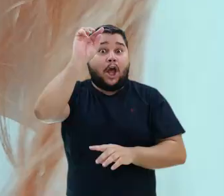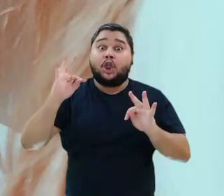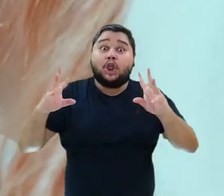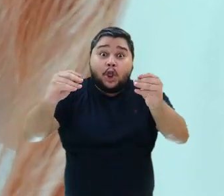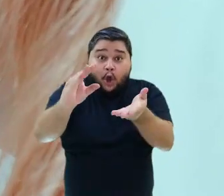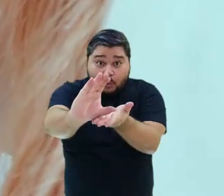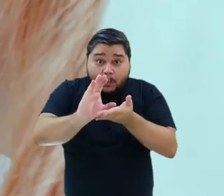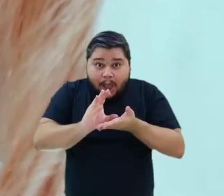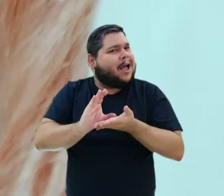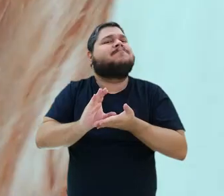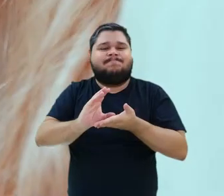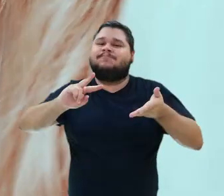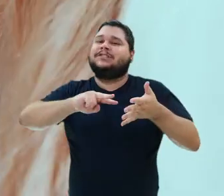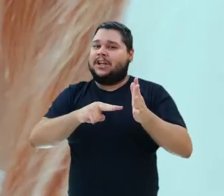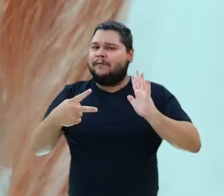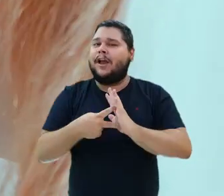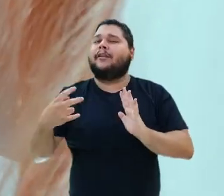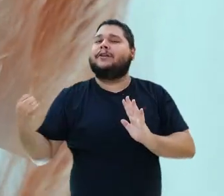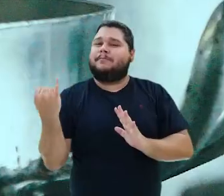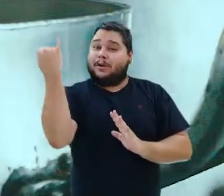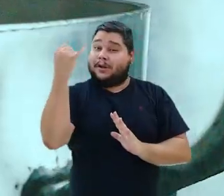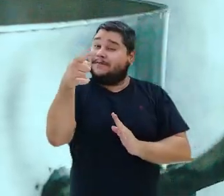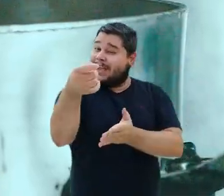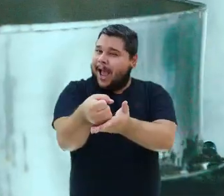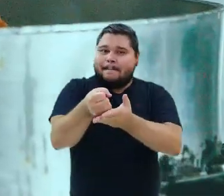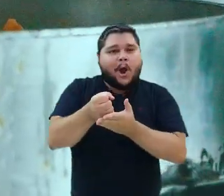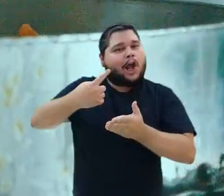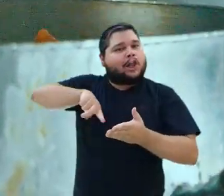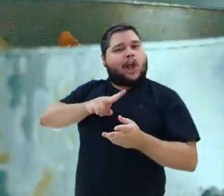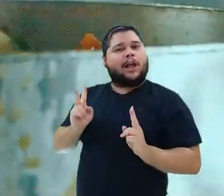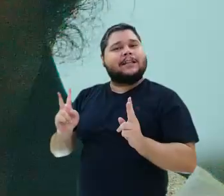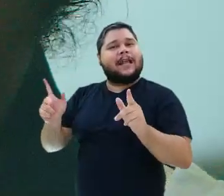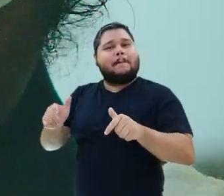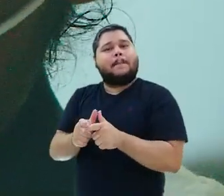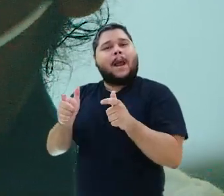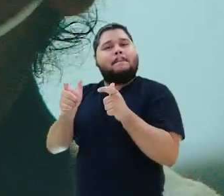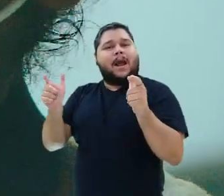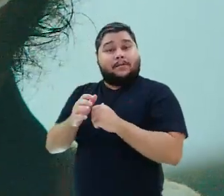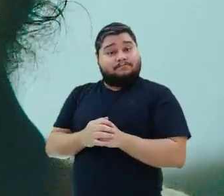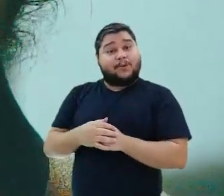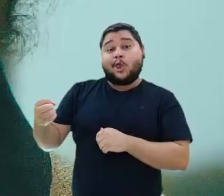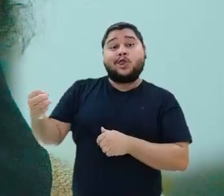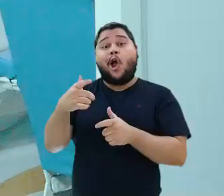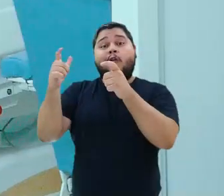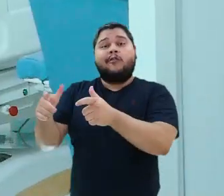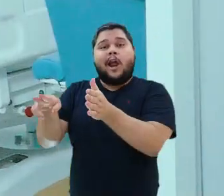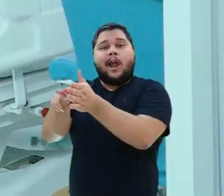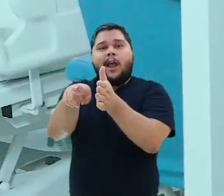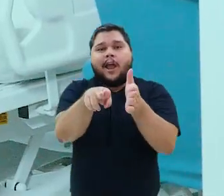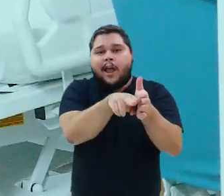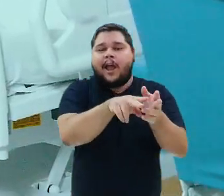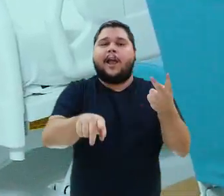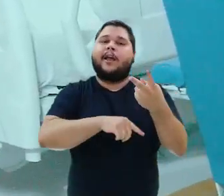do nosso estado. Cada doação significa muito. Com o seu apoio, conseguimos fazer sempre mais, como